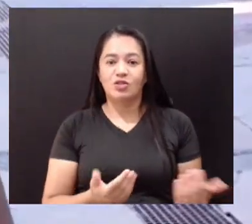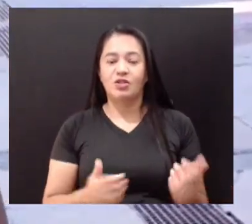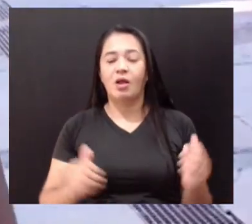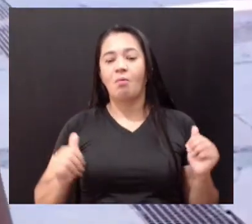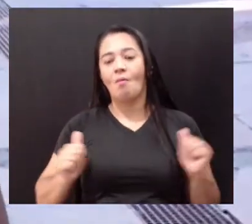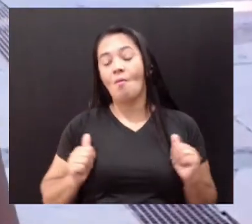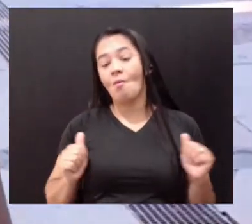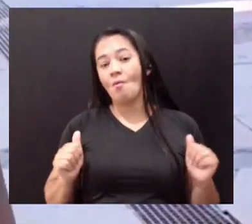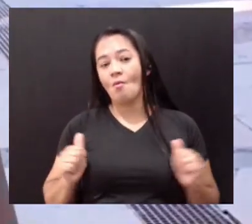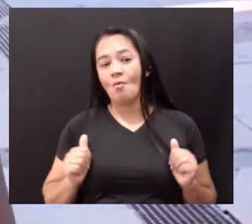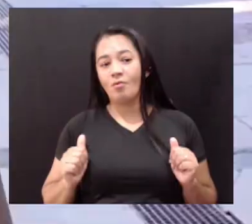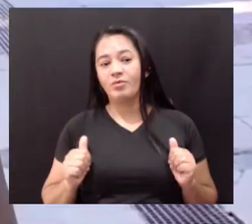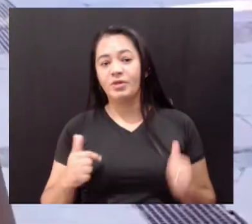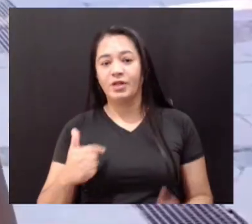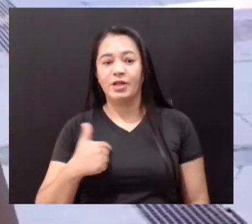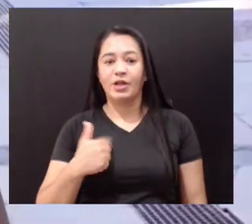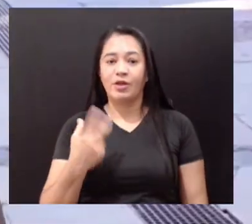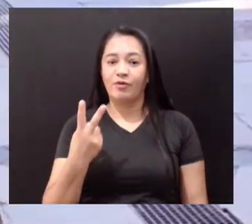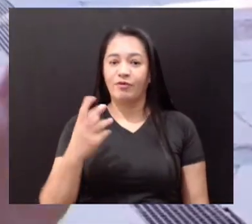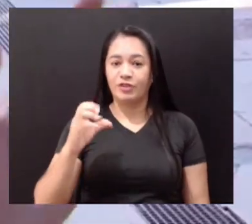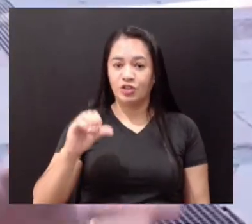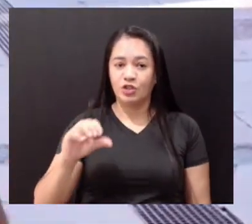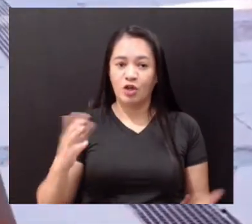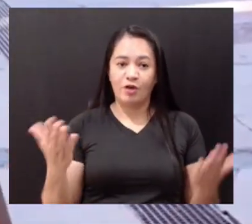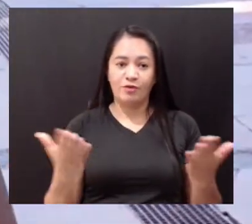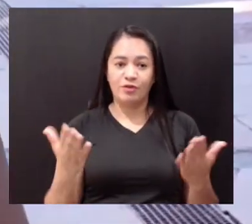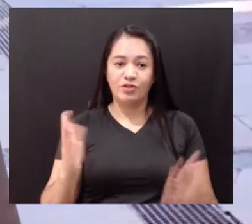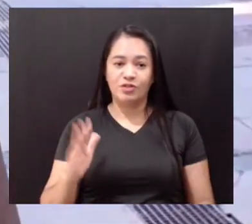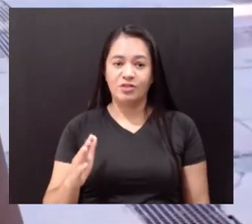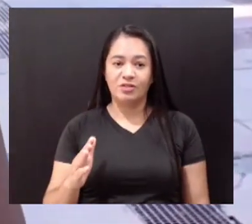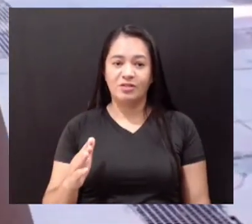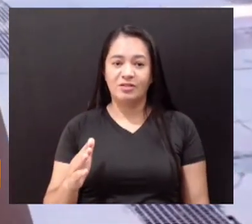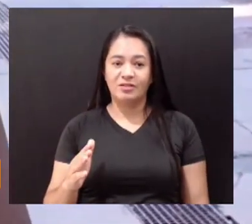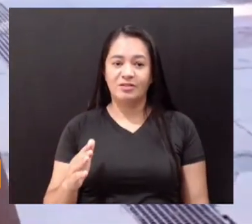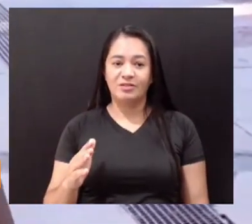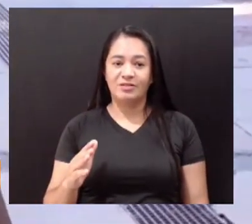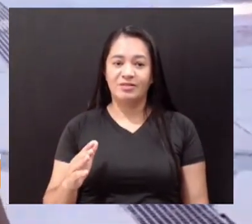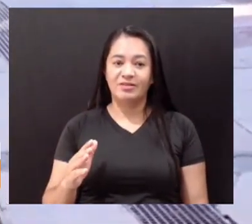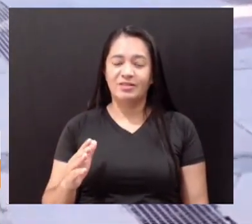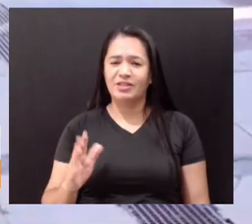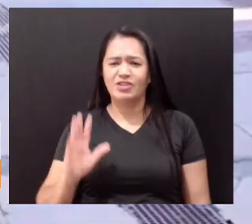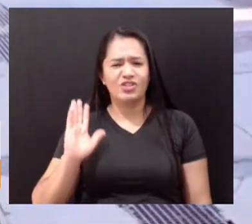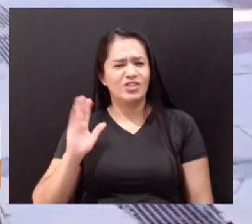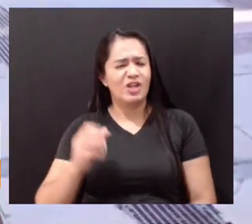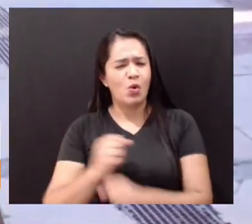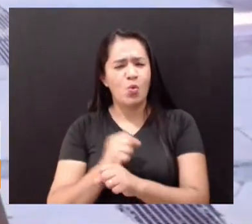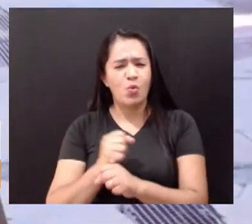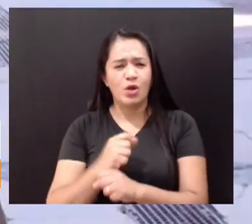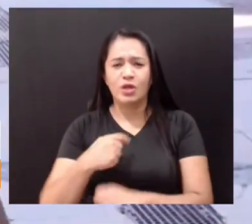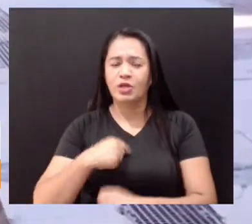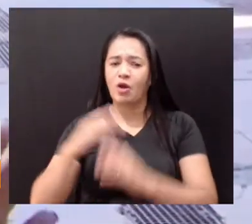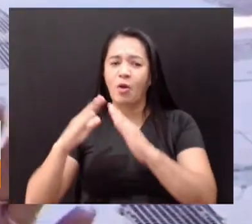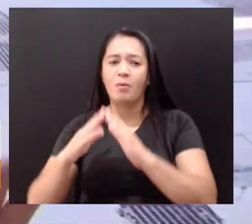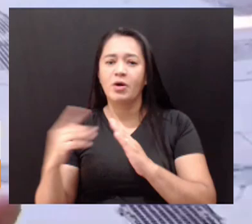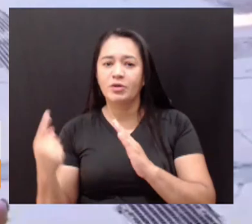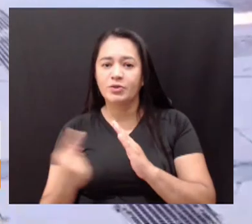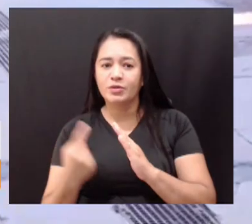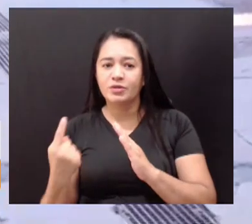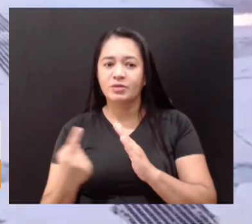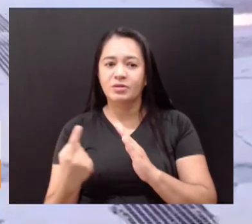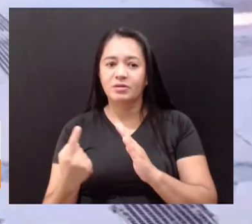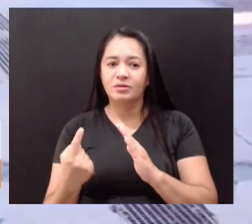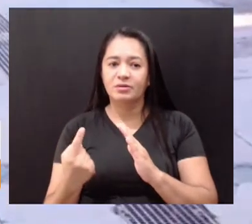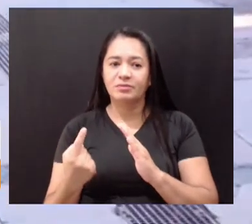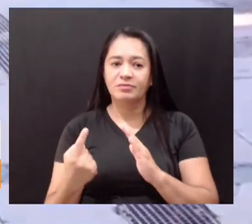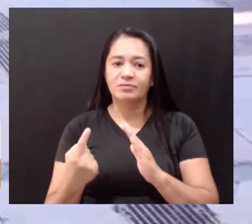tenho 29 hoje, então já tenho uma pancada de ano que eu moro sozinha. Não acho legal. Quem busca liberdade